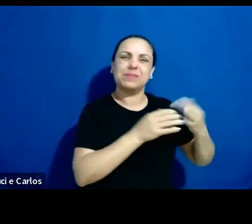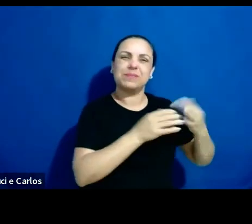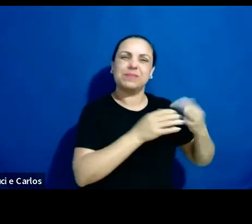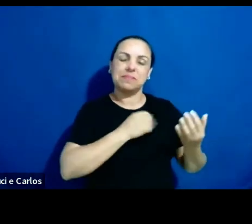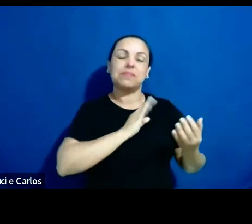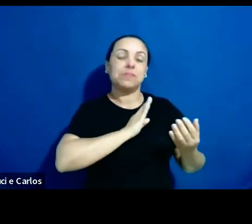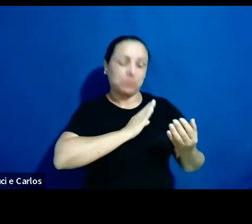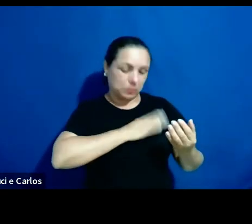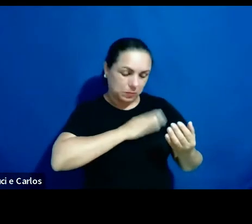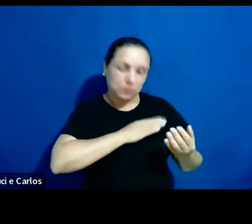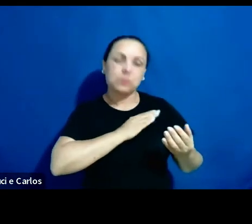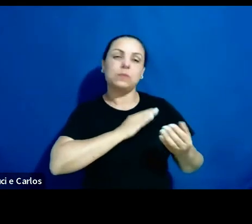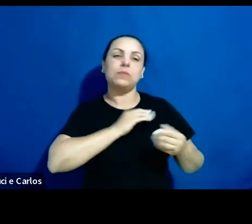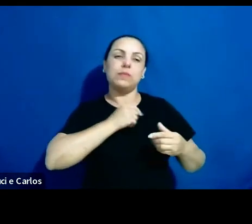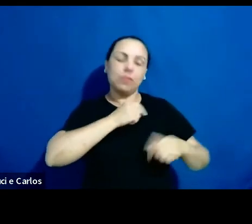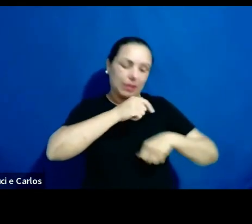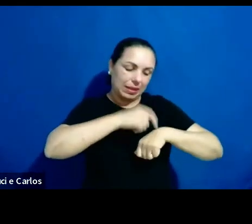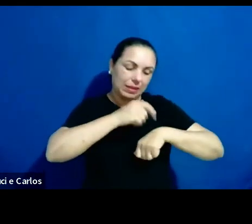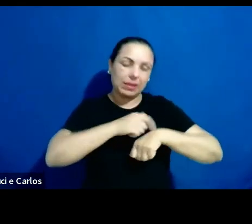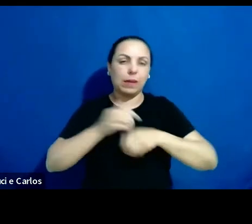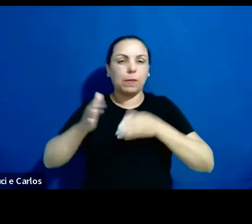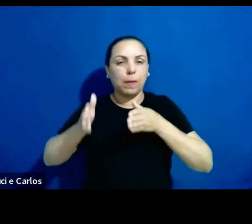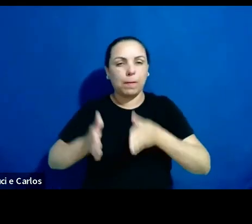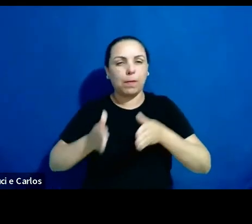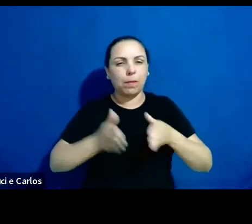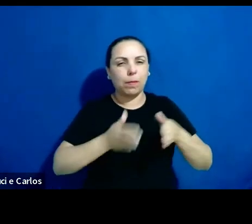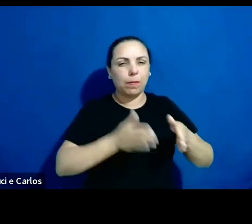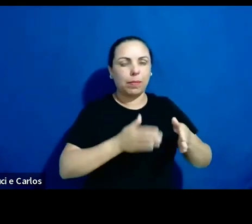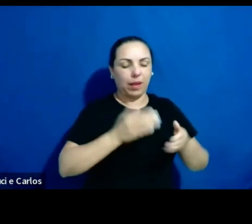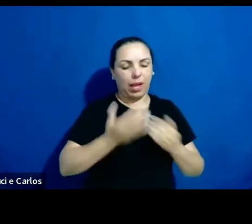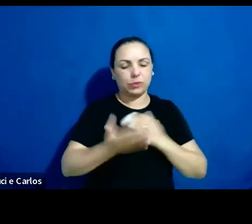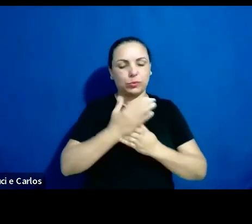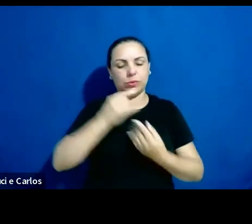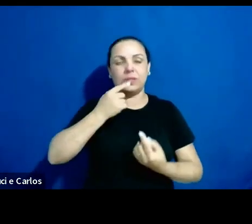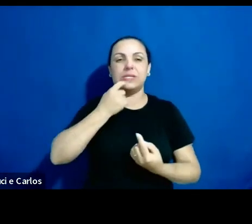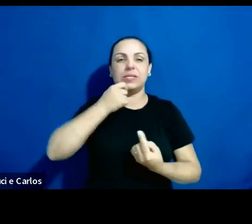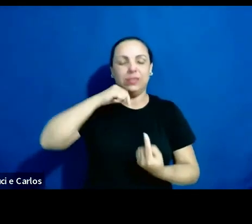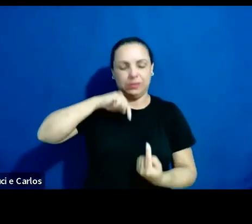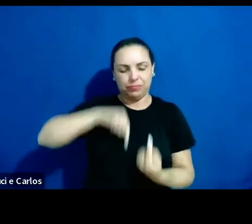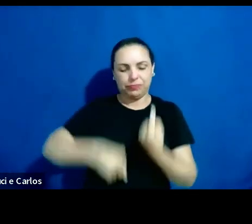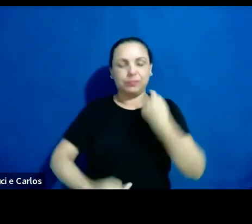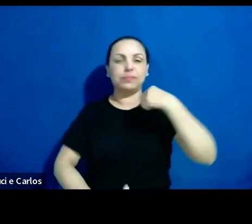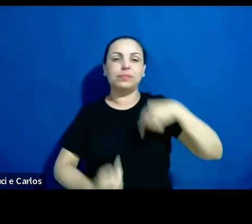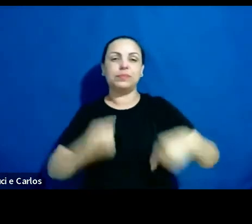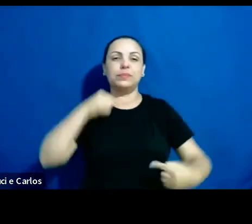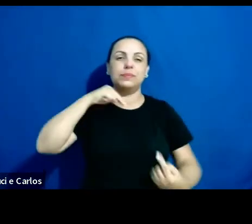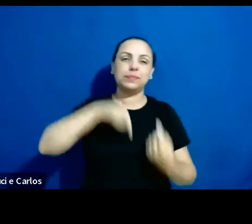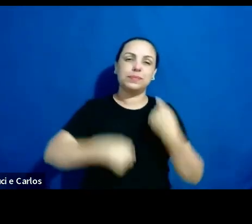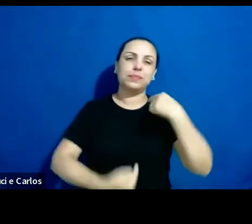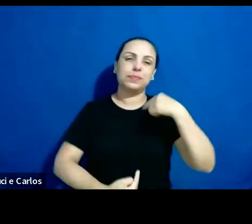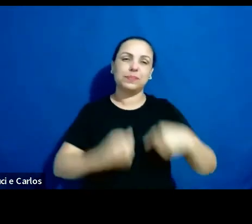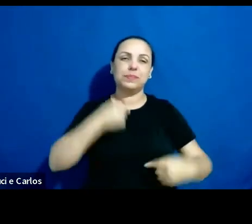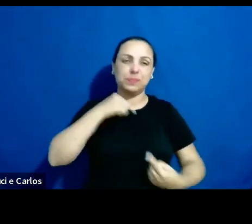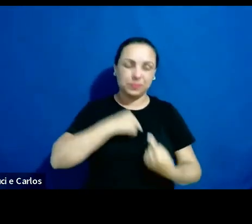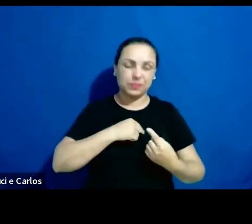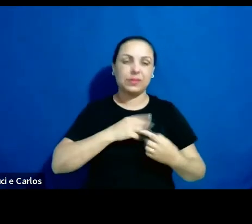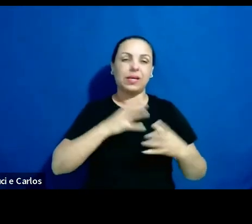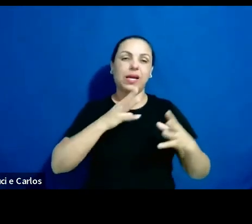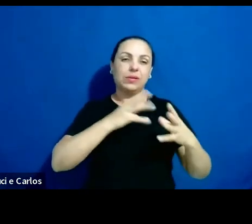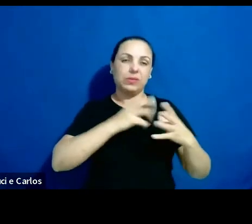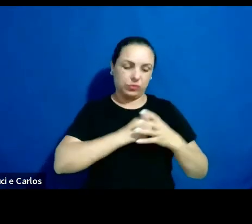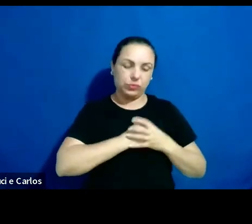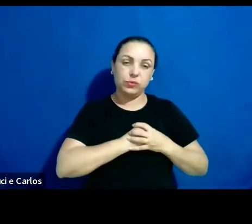1/10 atraso. Esse retardo garante que os átrios